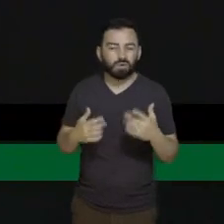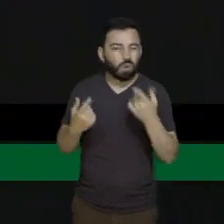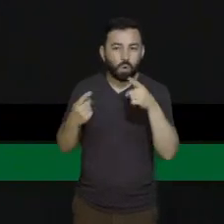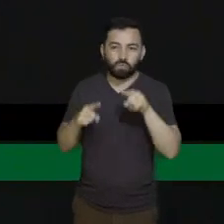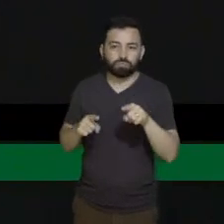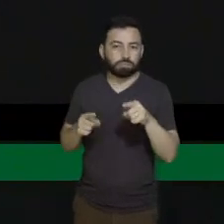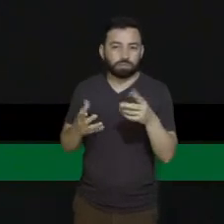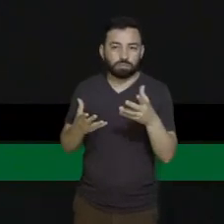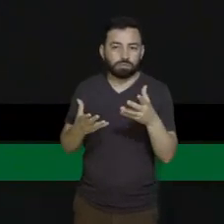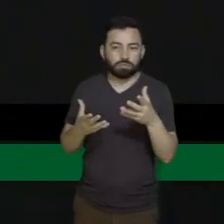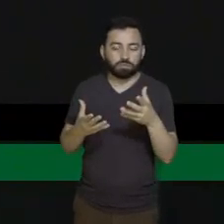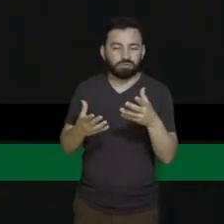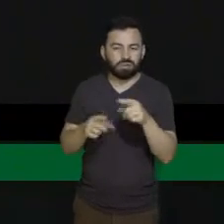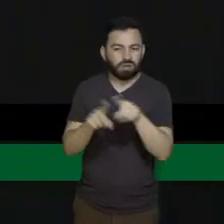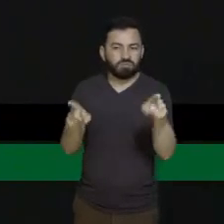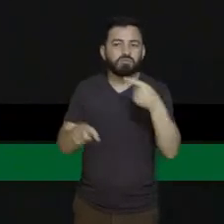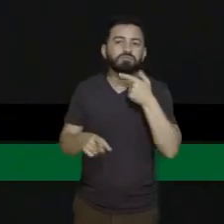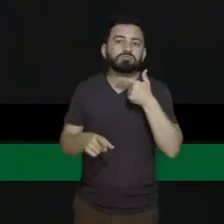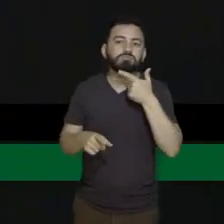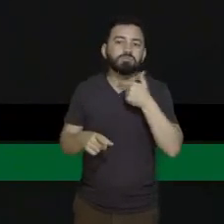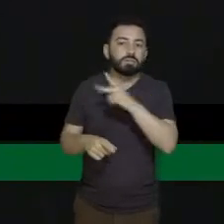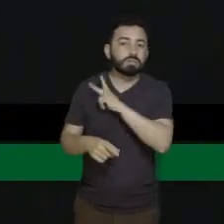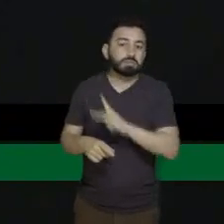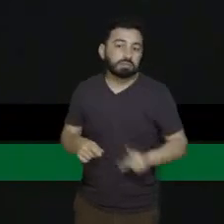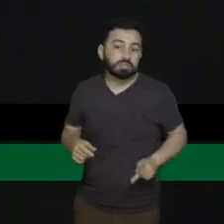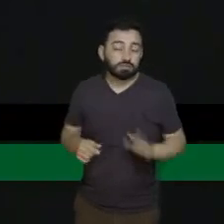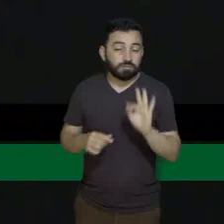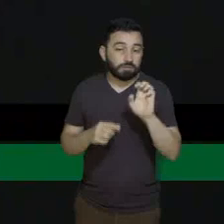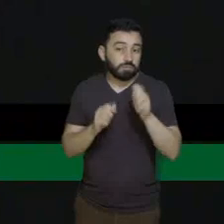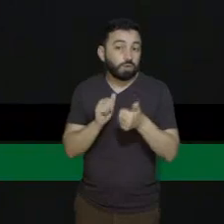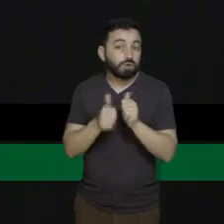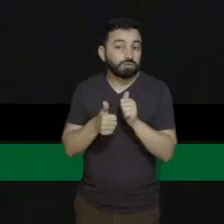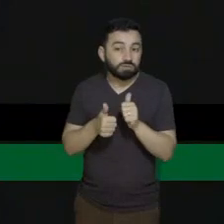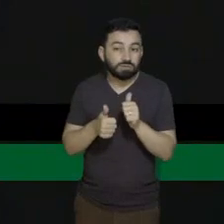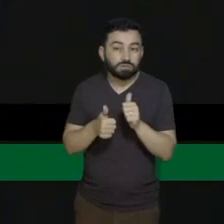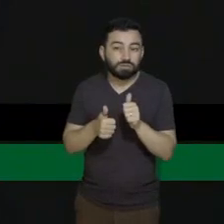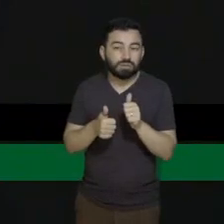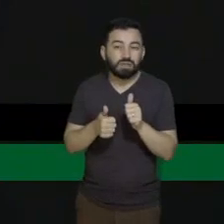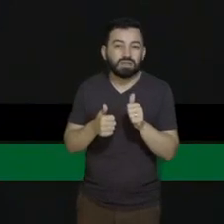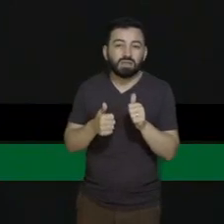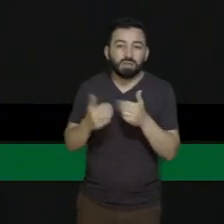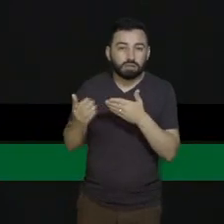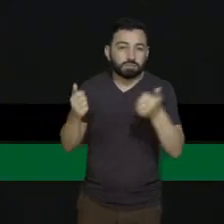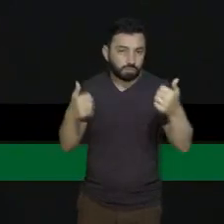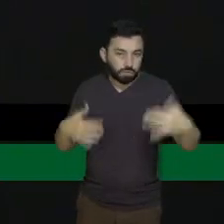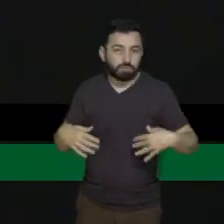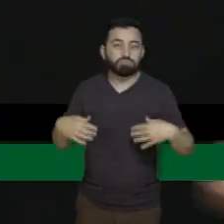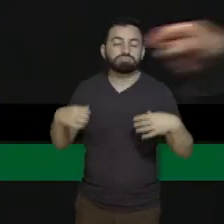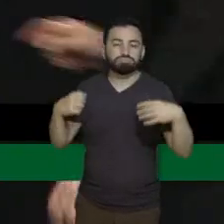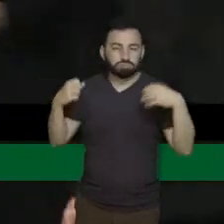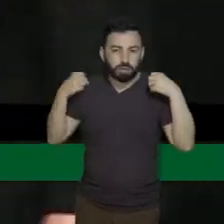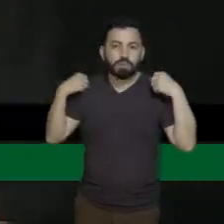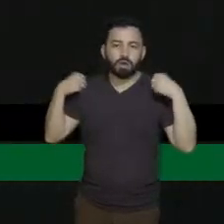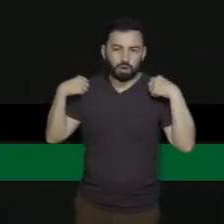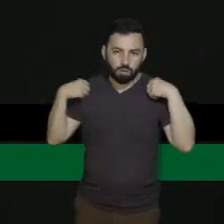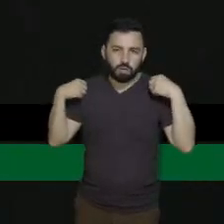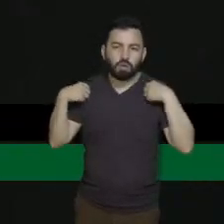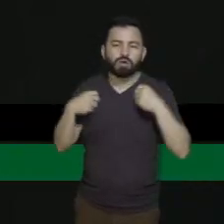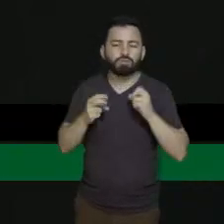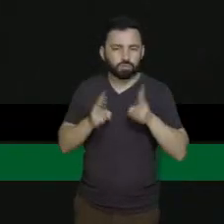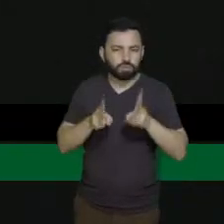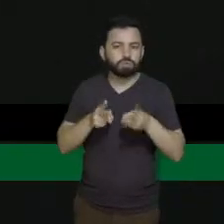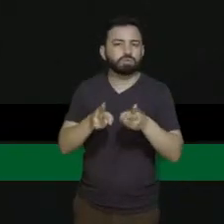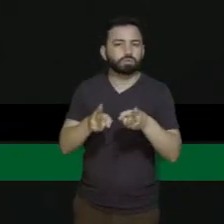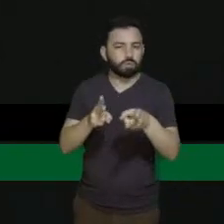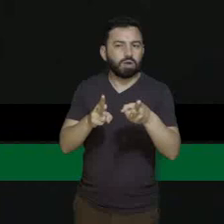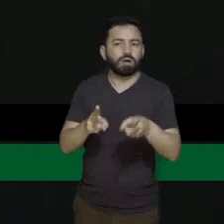contrariando, acho que a vontade do presidente da Fesporte, manifestou que Chapecó sediará os Jogos Abertos do ano que